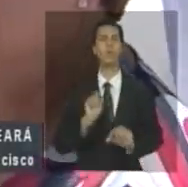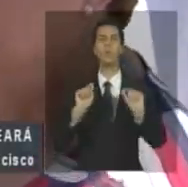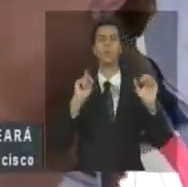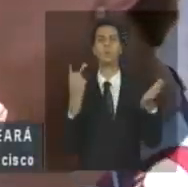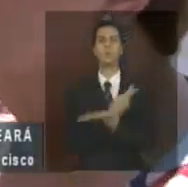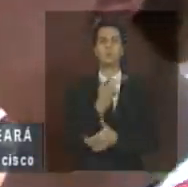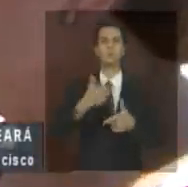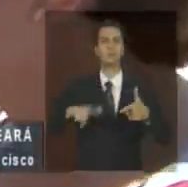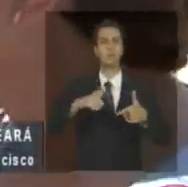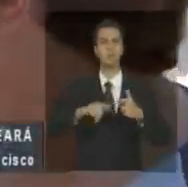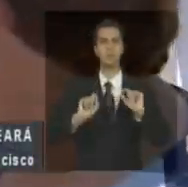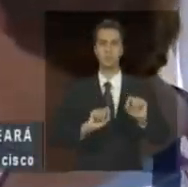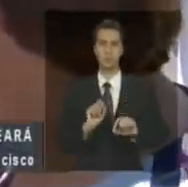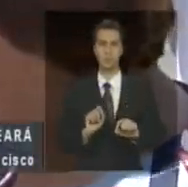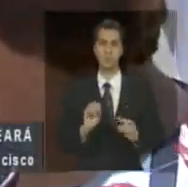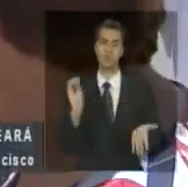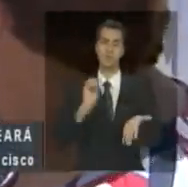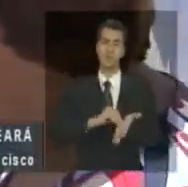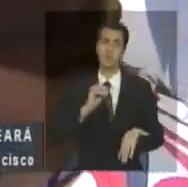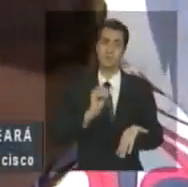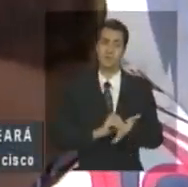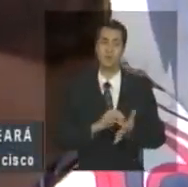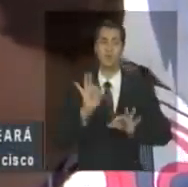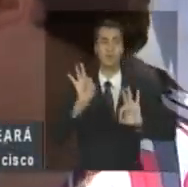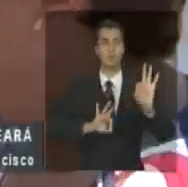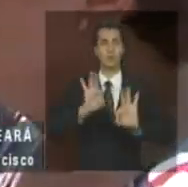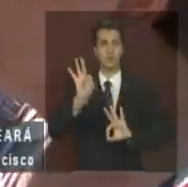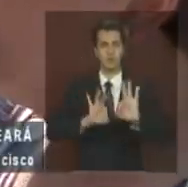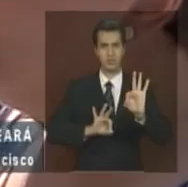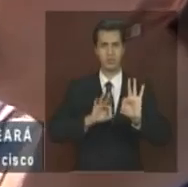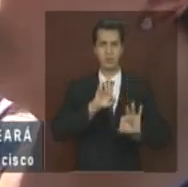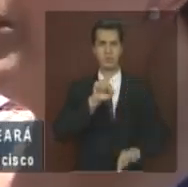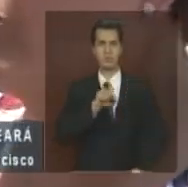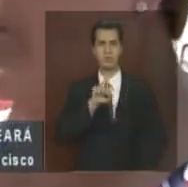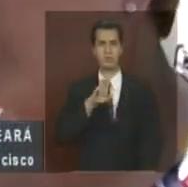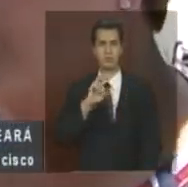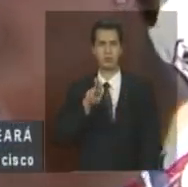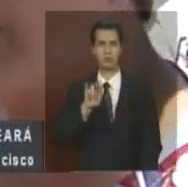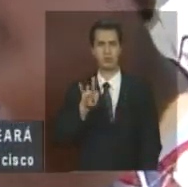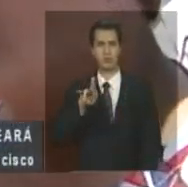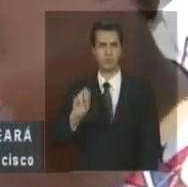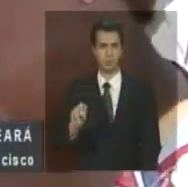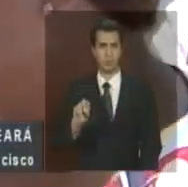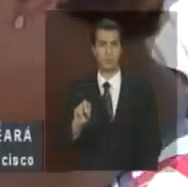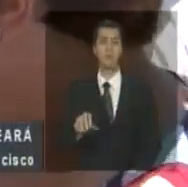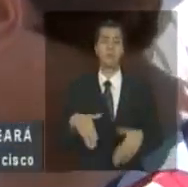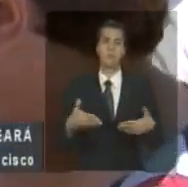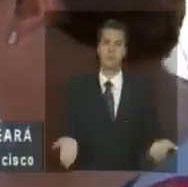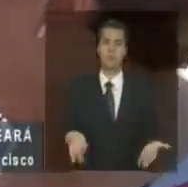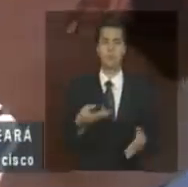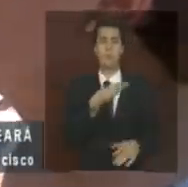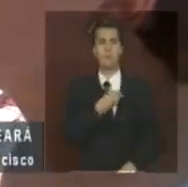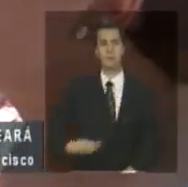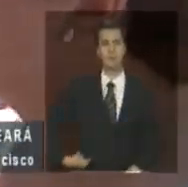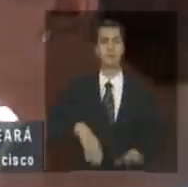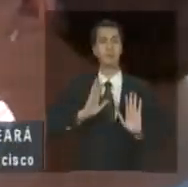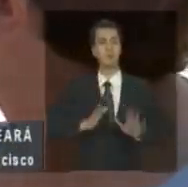problema? É justamente a falta de projetos executivos. Então, o ministro renegociou